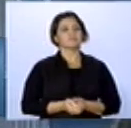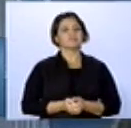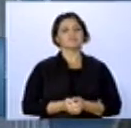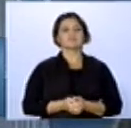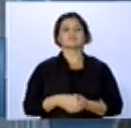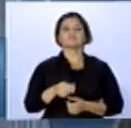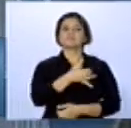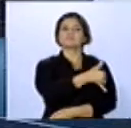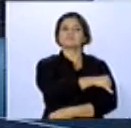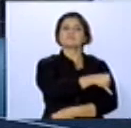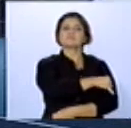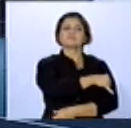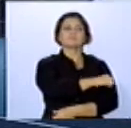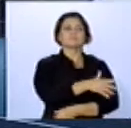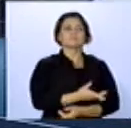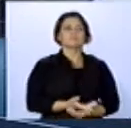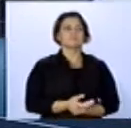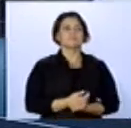Fluminense